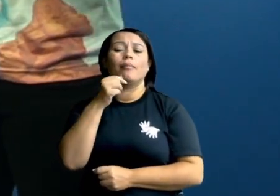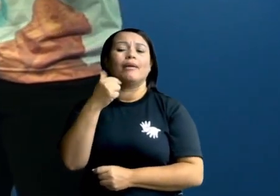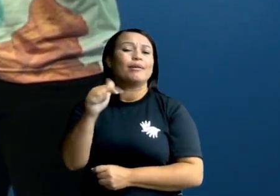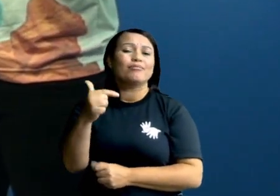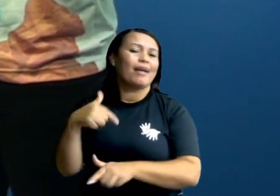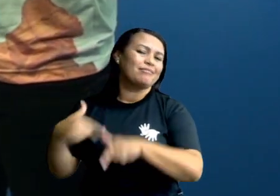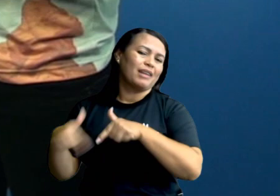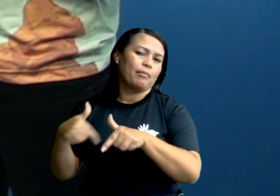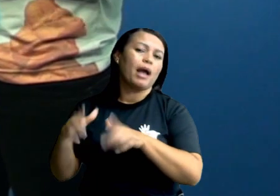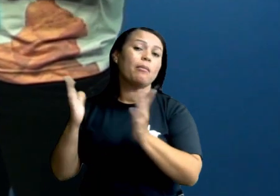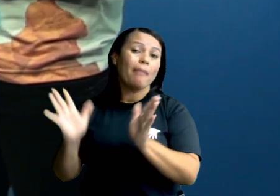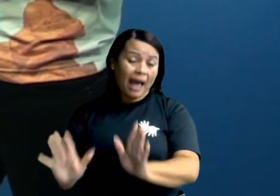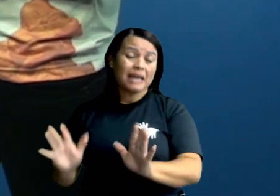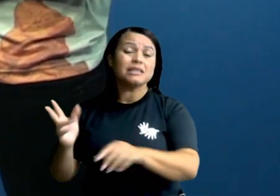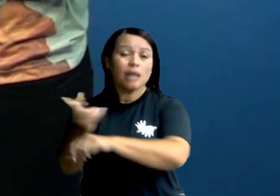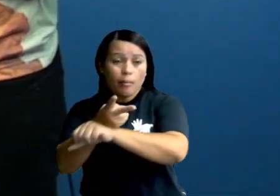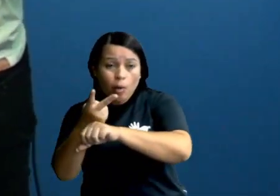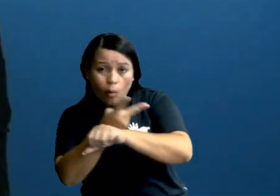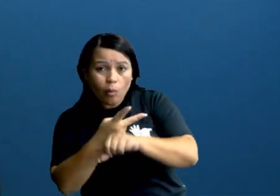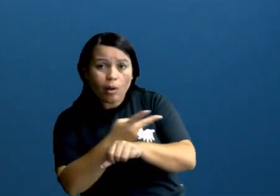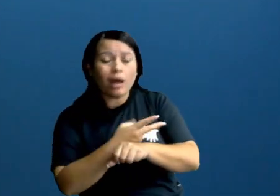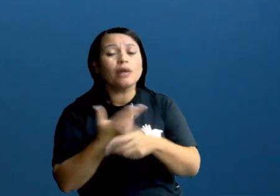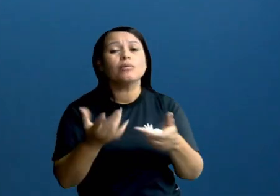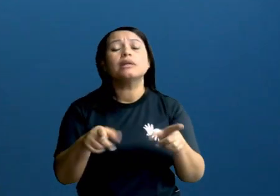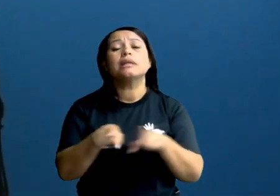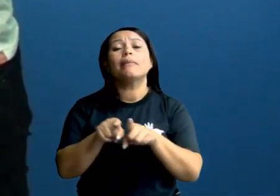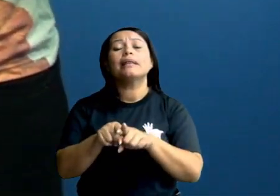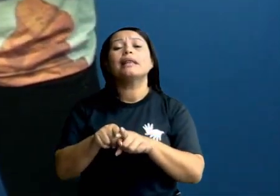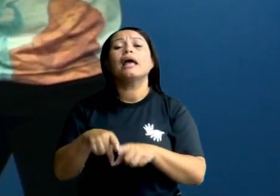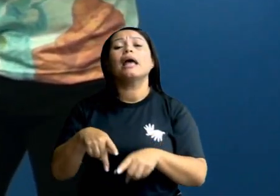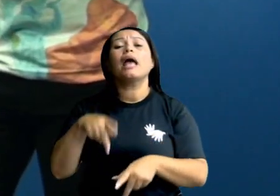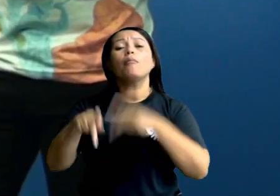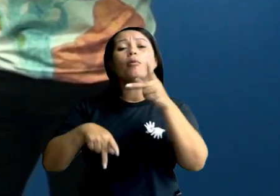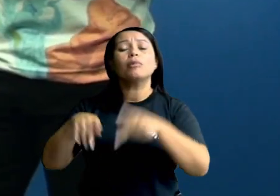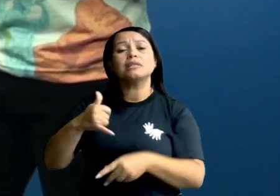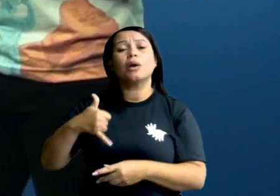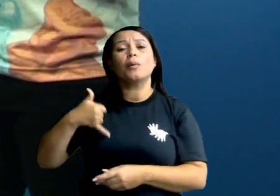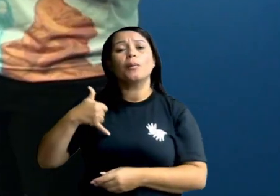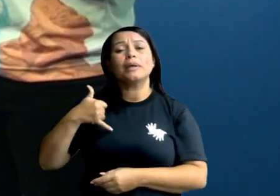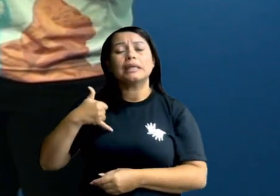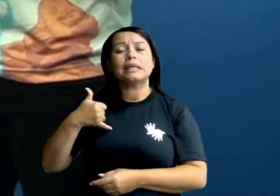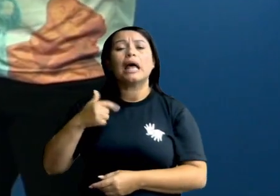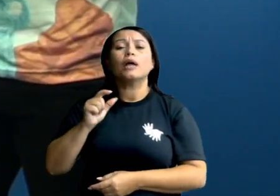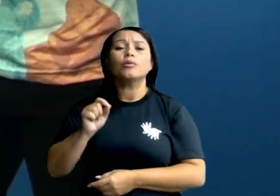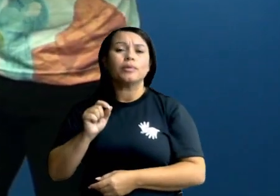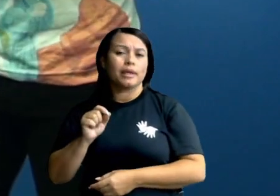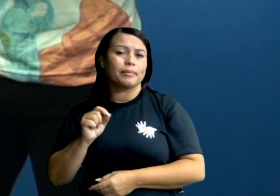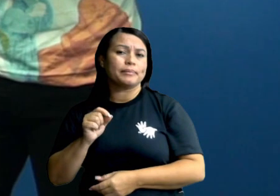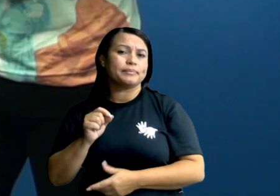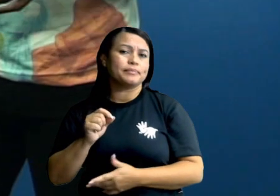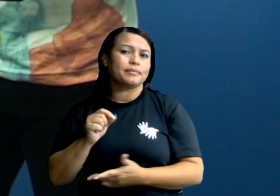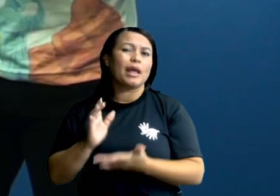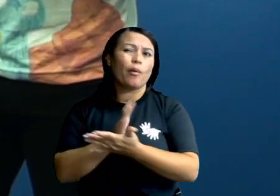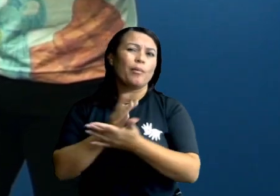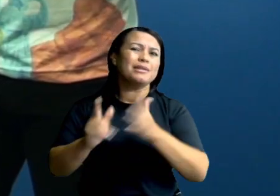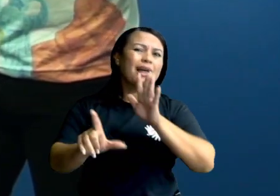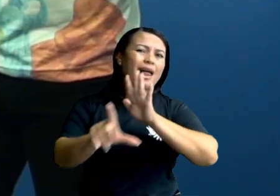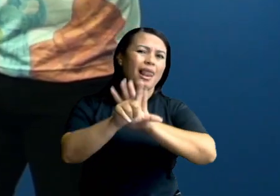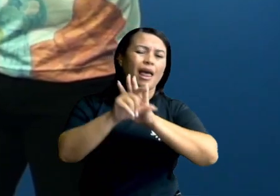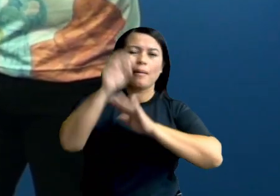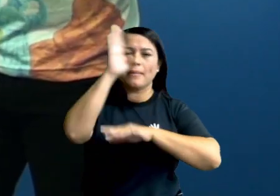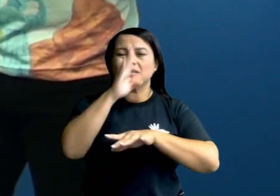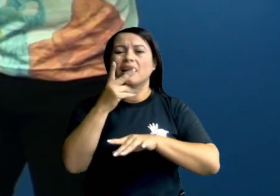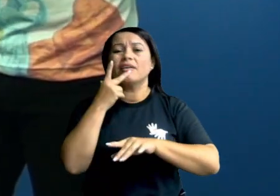emprego e tem a aptidão para isso, né? E tem a população em idade ativa, que no caso das leis brasileiras aí, considera que uma